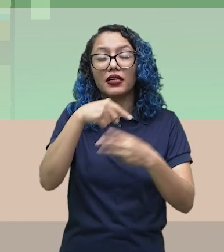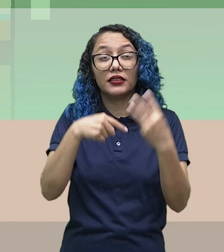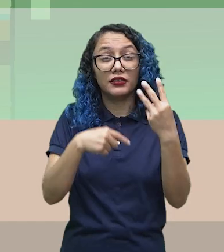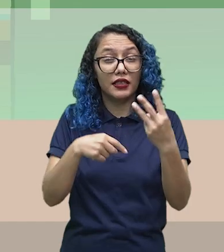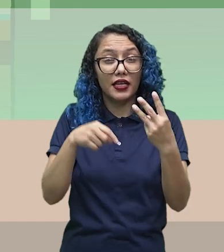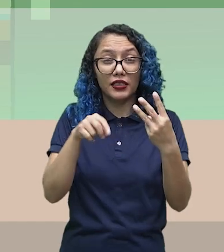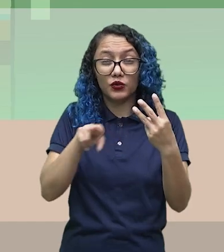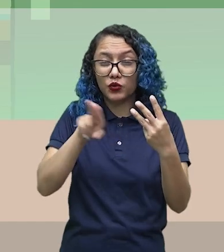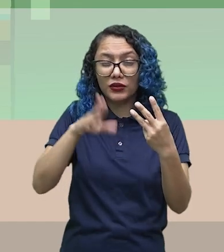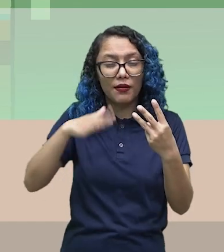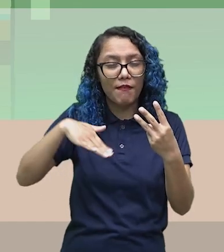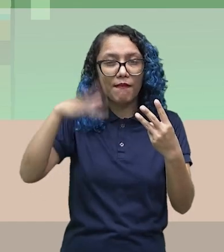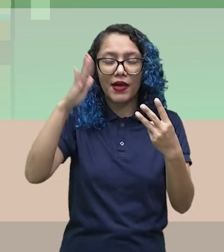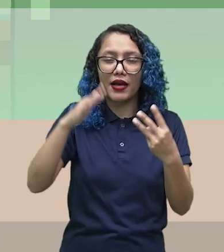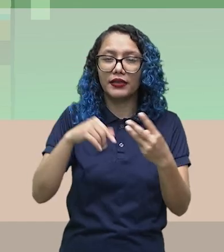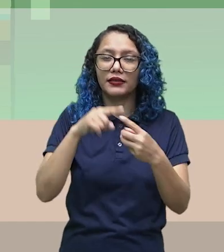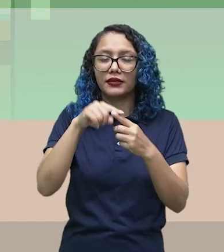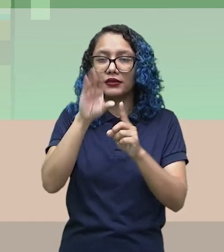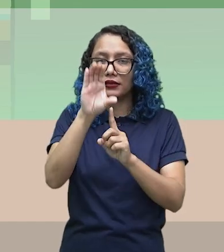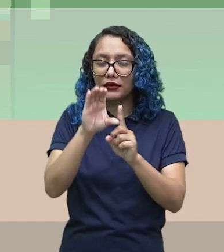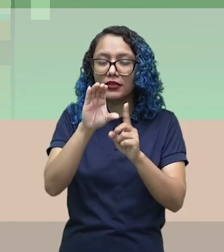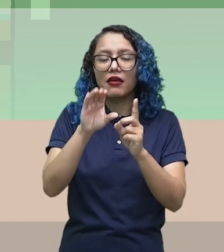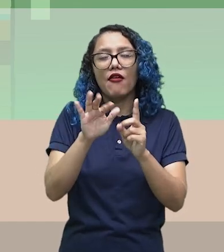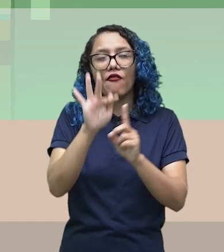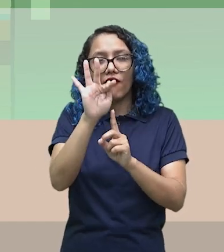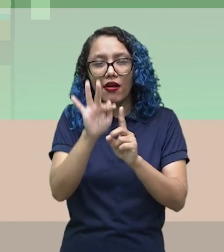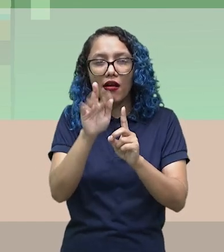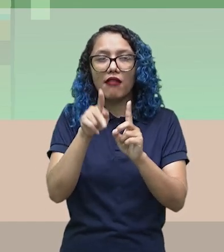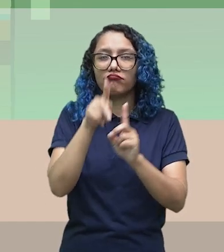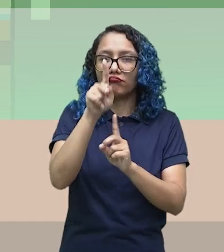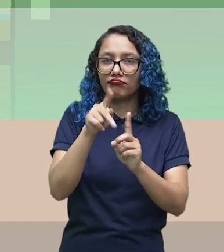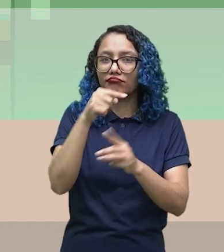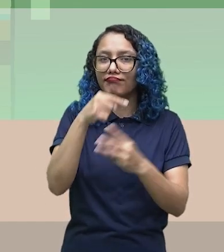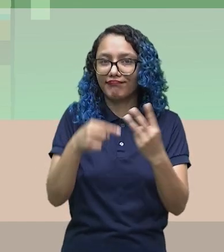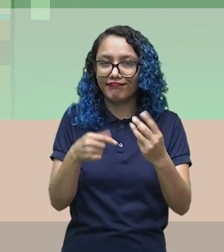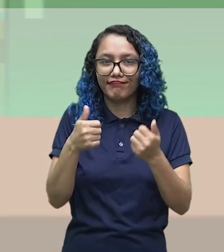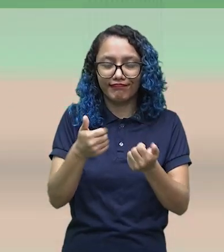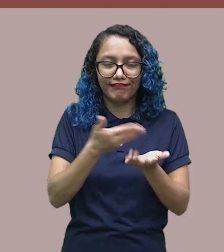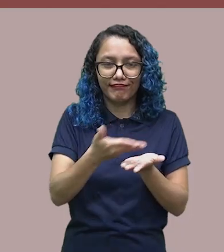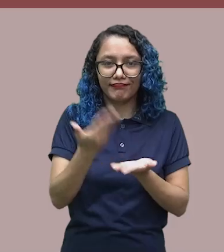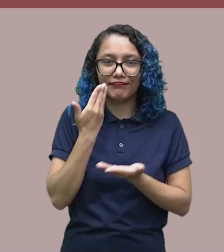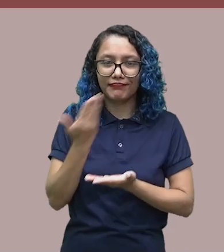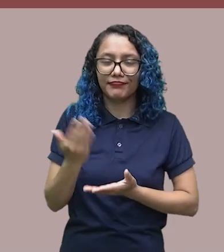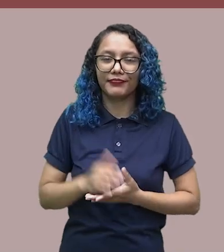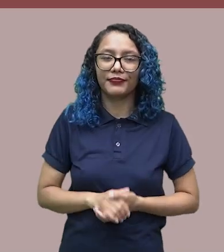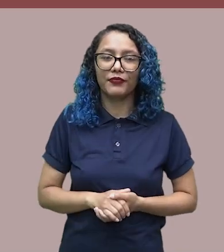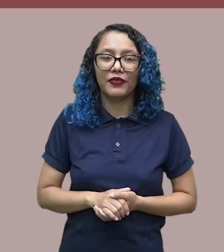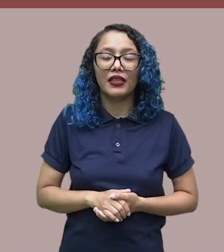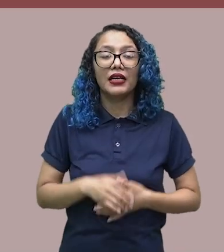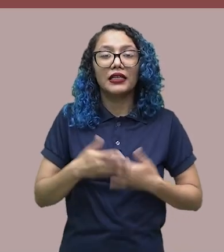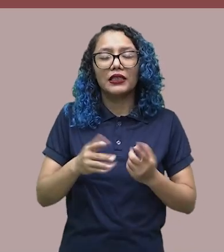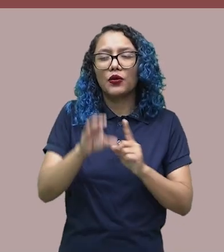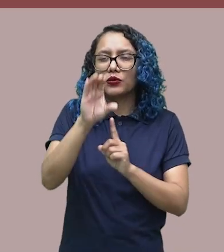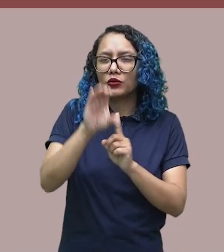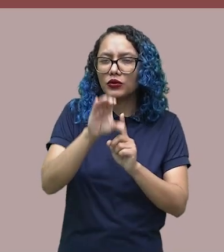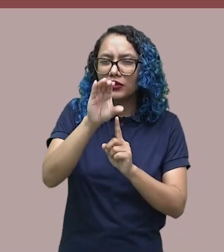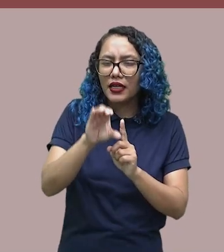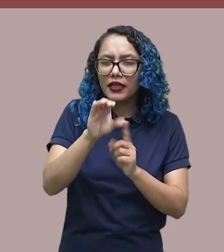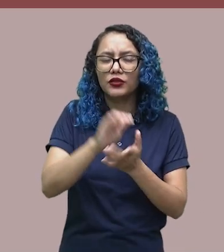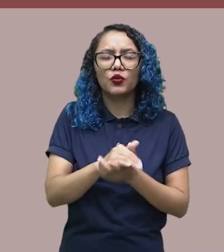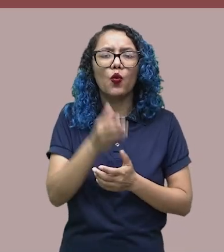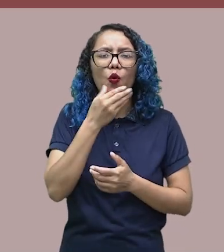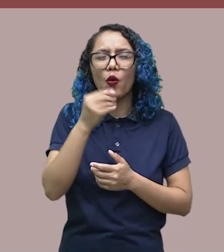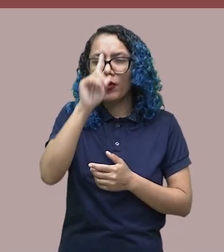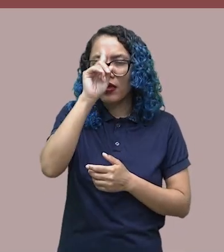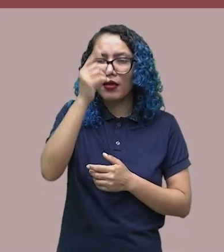mais utilizadas: Celsius, Fahrenheit e Kelvin. Vamos lá? A escala Celsius foi